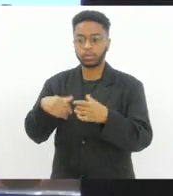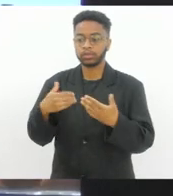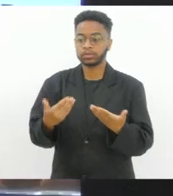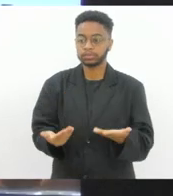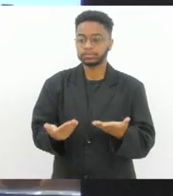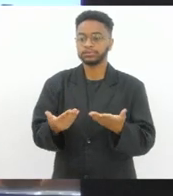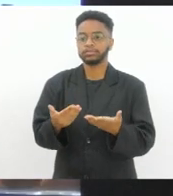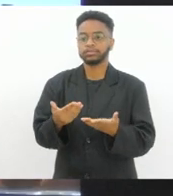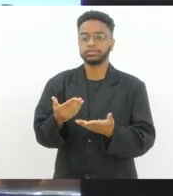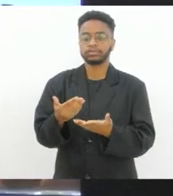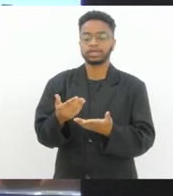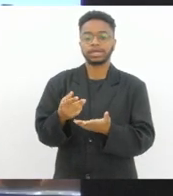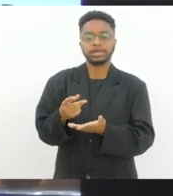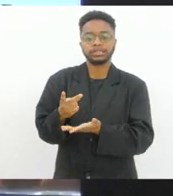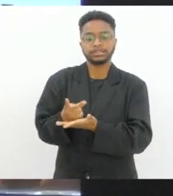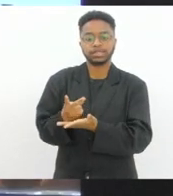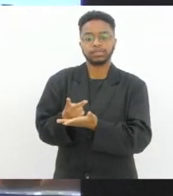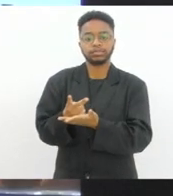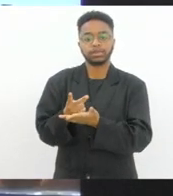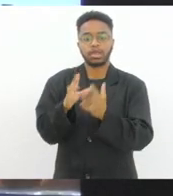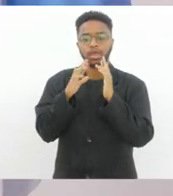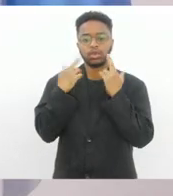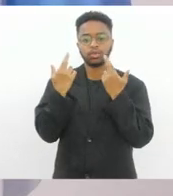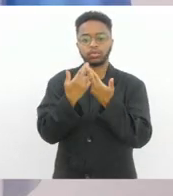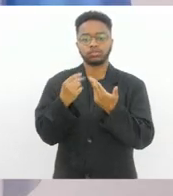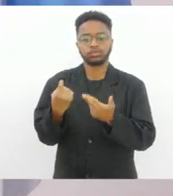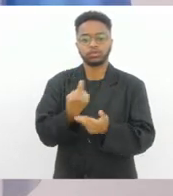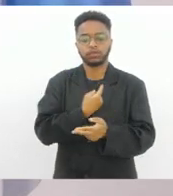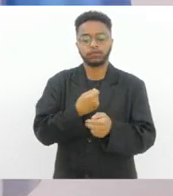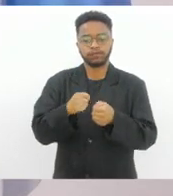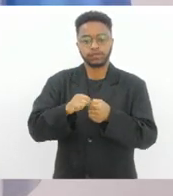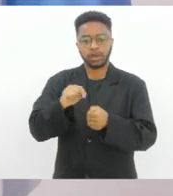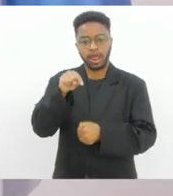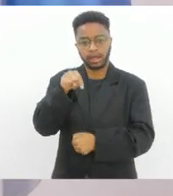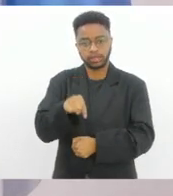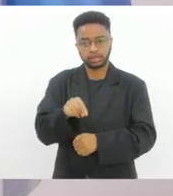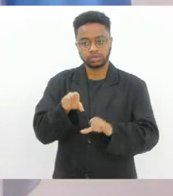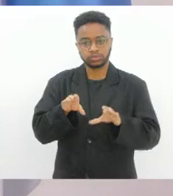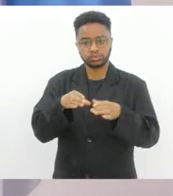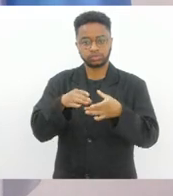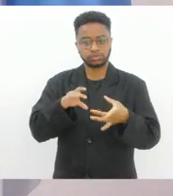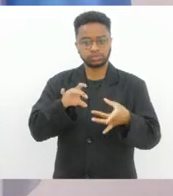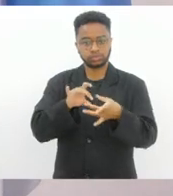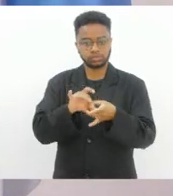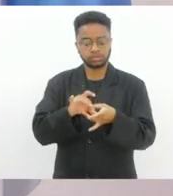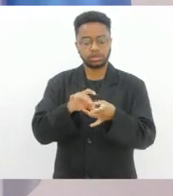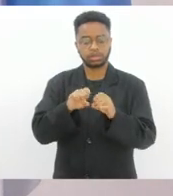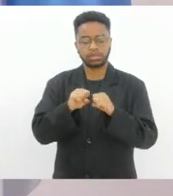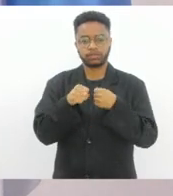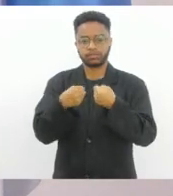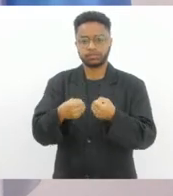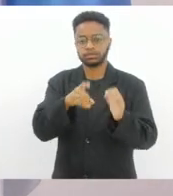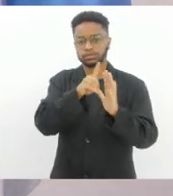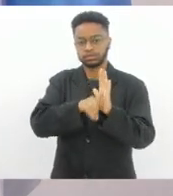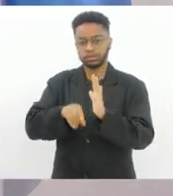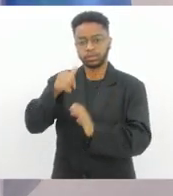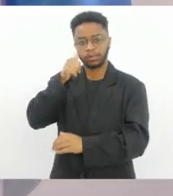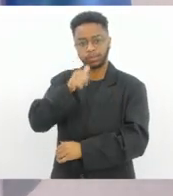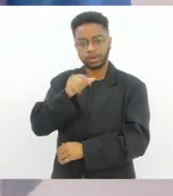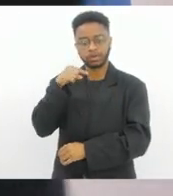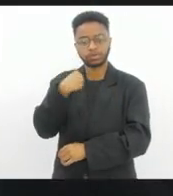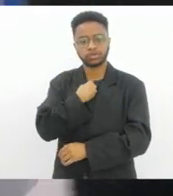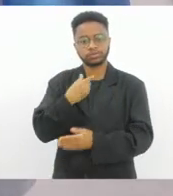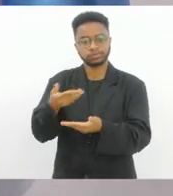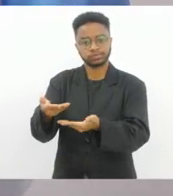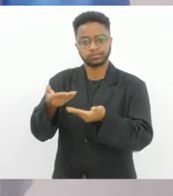as audiências públicas que realizamos aqui no âmbito da Comissão de Defesa dos Direitos da Mulher, nós trazemos as